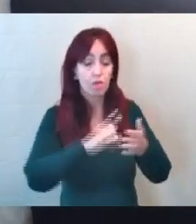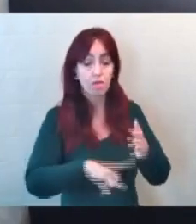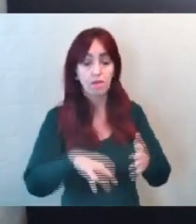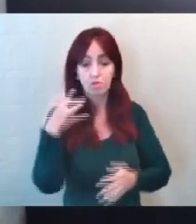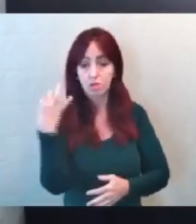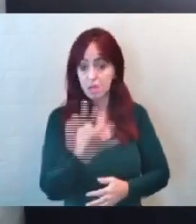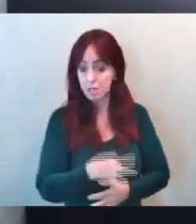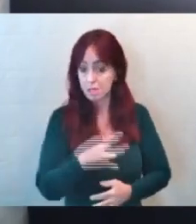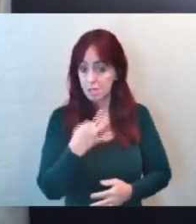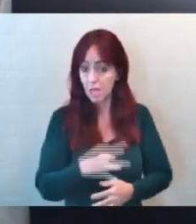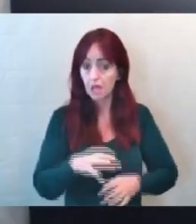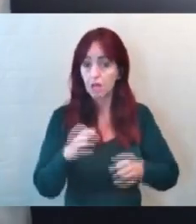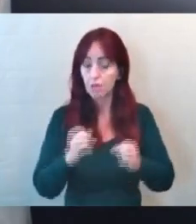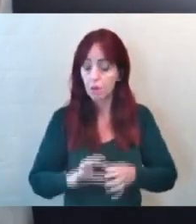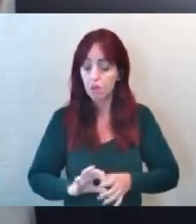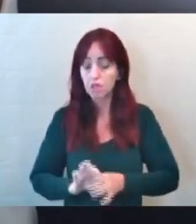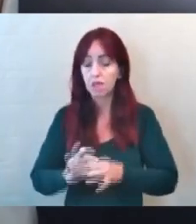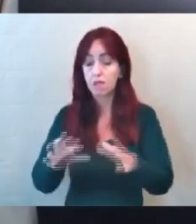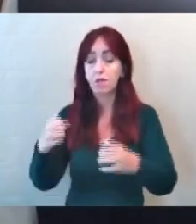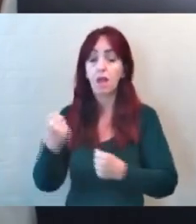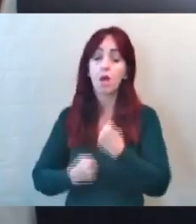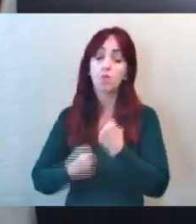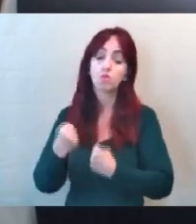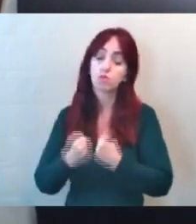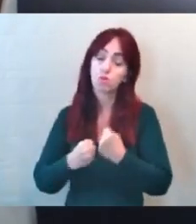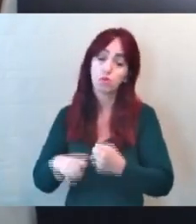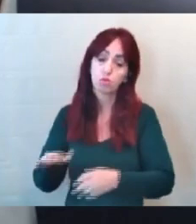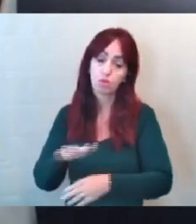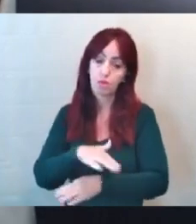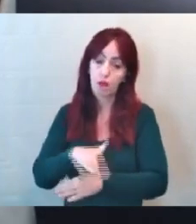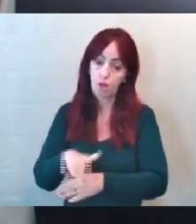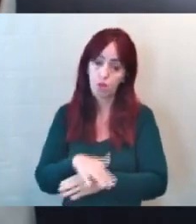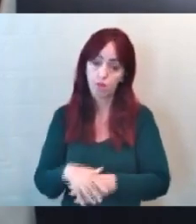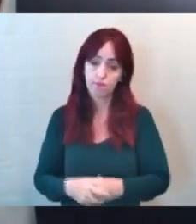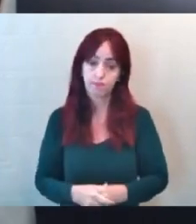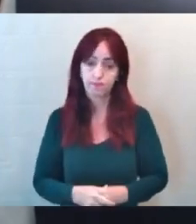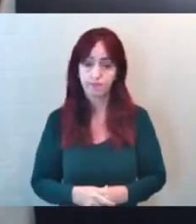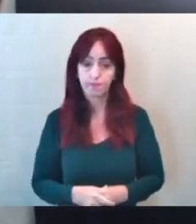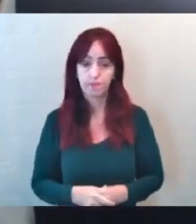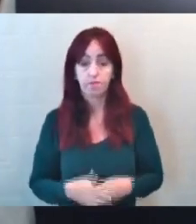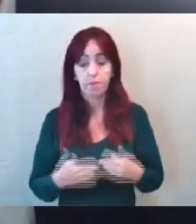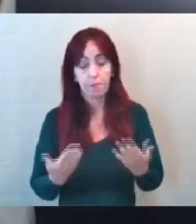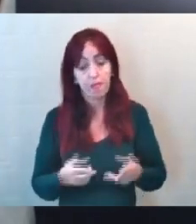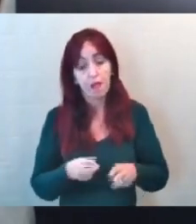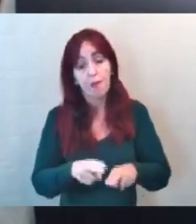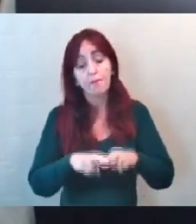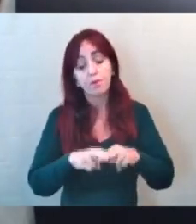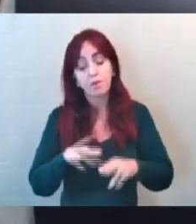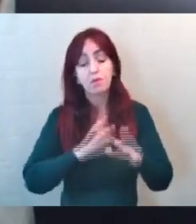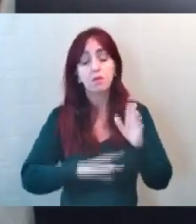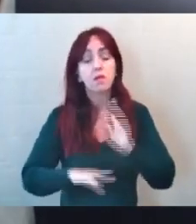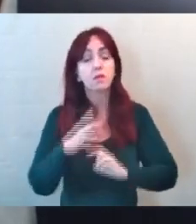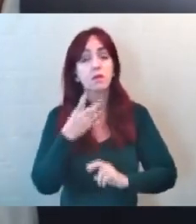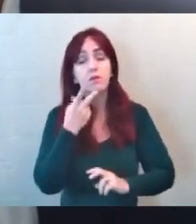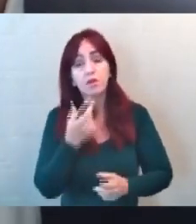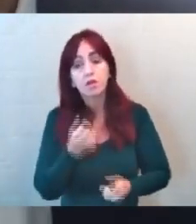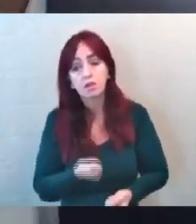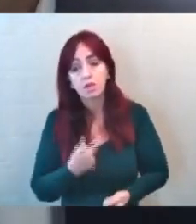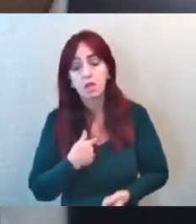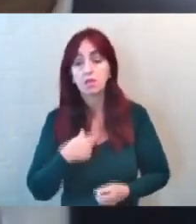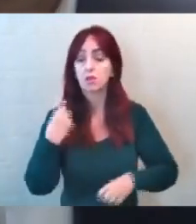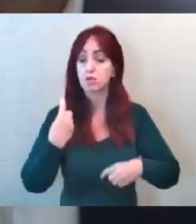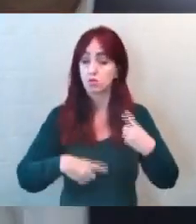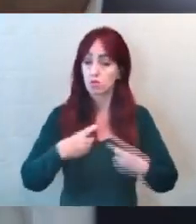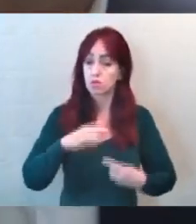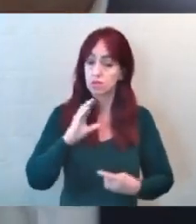de acordo com os requerimentos legais. André, mas é por isso que a gente fica assim, nós estamos aqui discutindo na CPI sobre